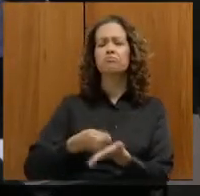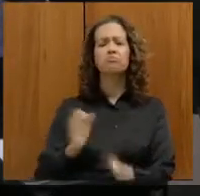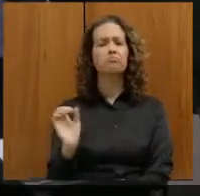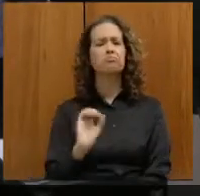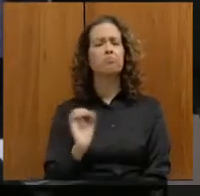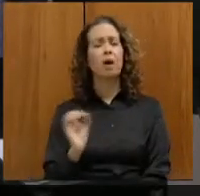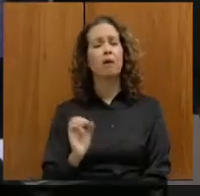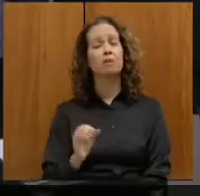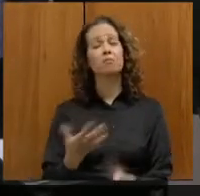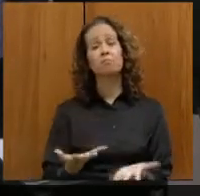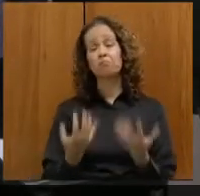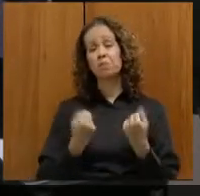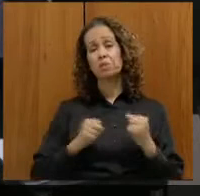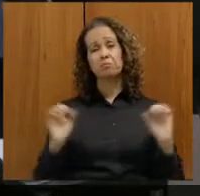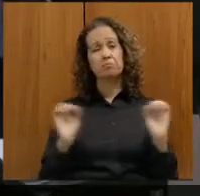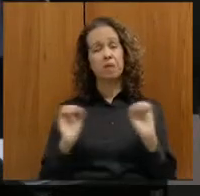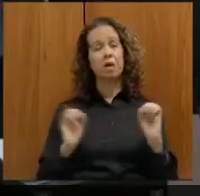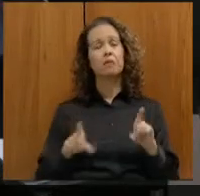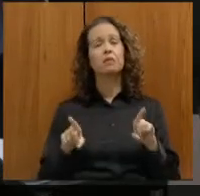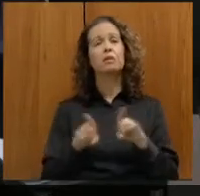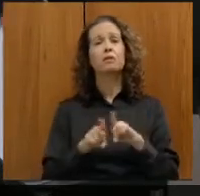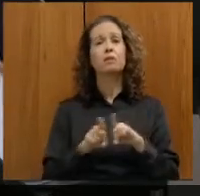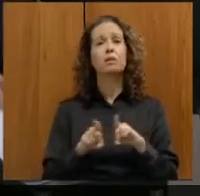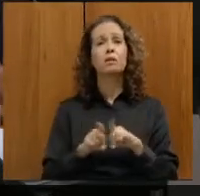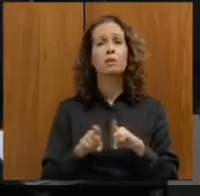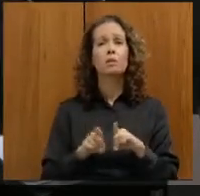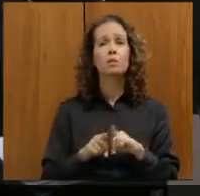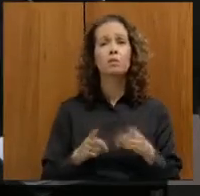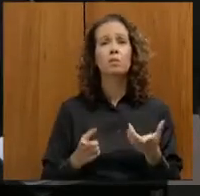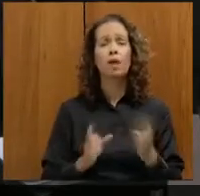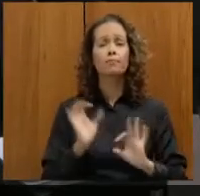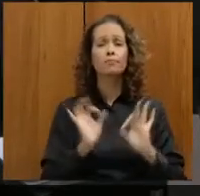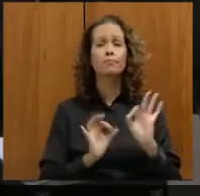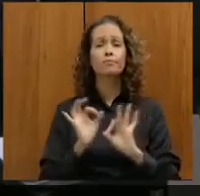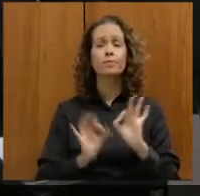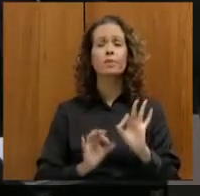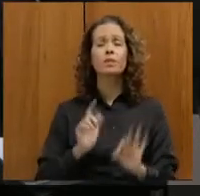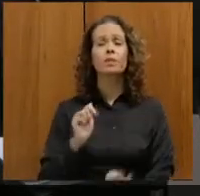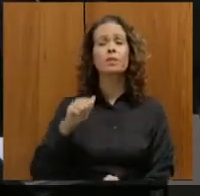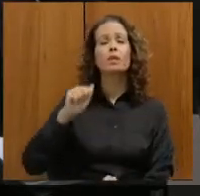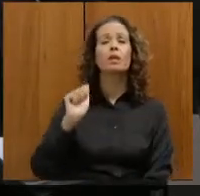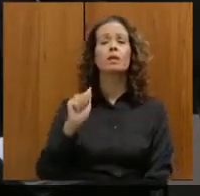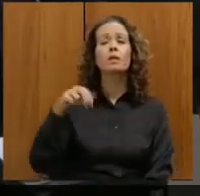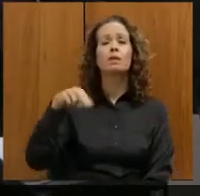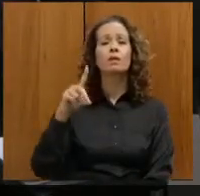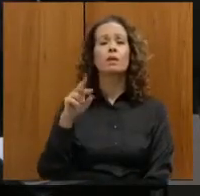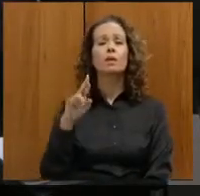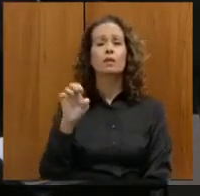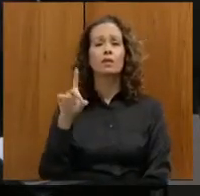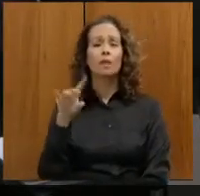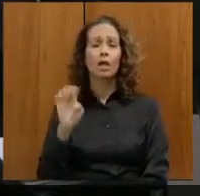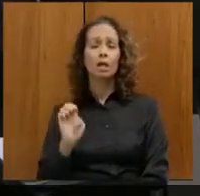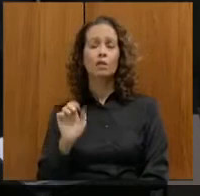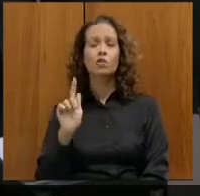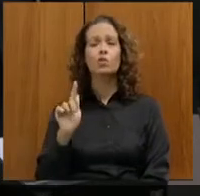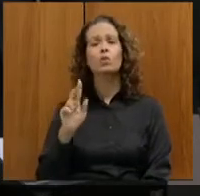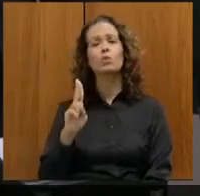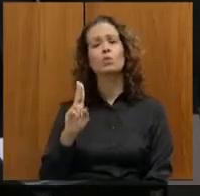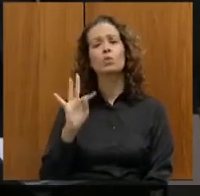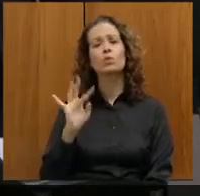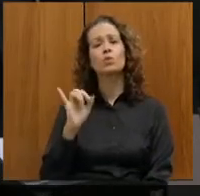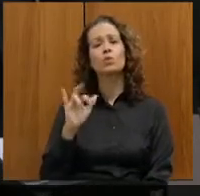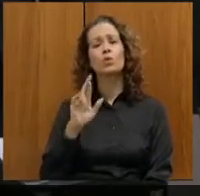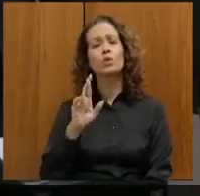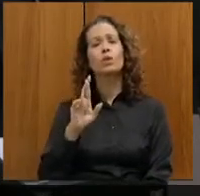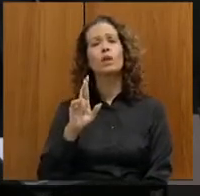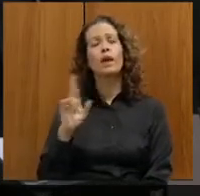firmado entre a Andrade Gutierrez e o estado de Minas para poder avaliar como ele se deu governo